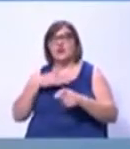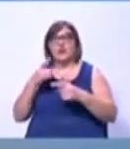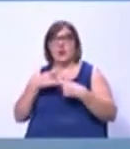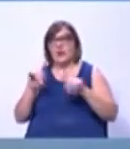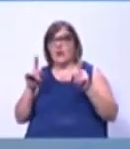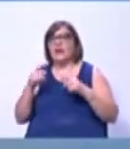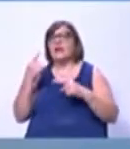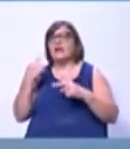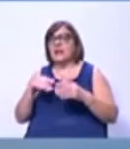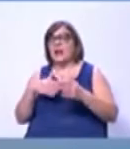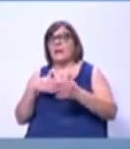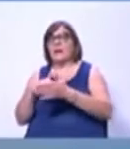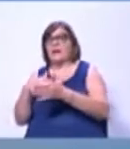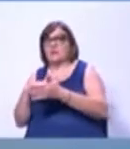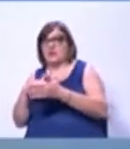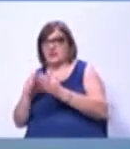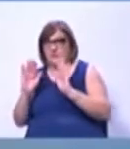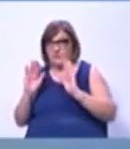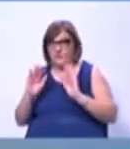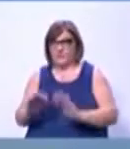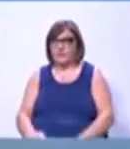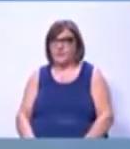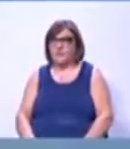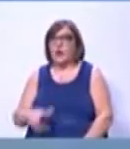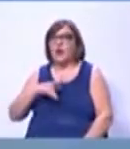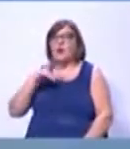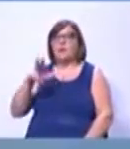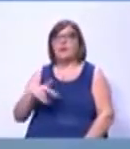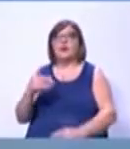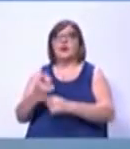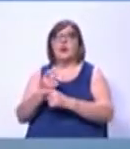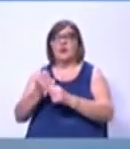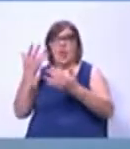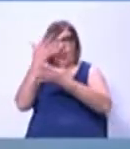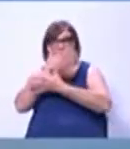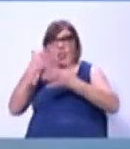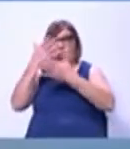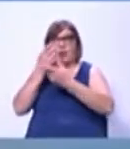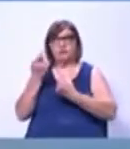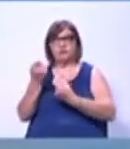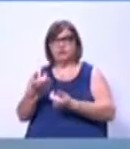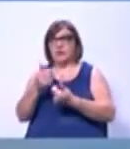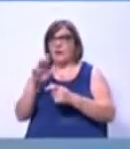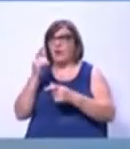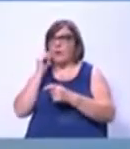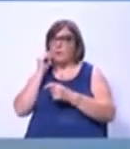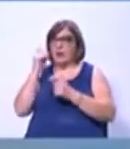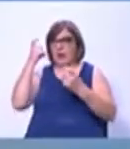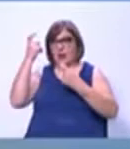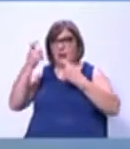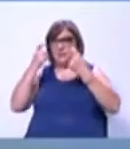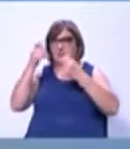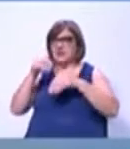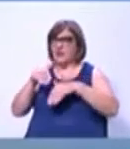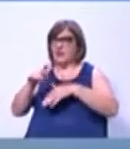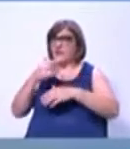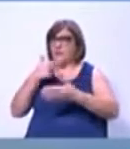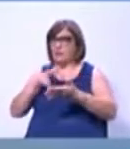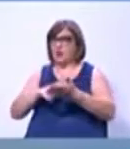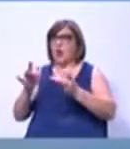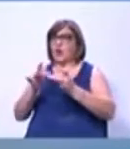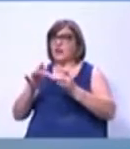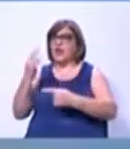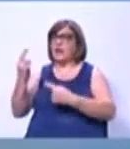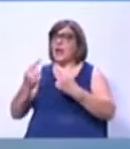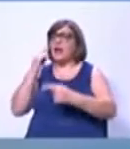tem limitações. Em Portugal as coisas confundem-se um bocadinho e, portanto, às vezes os pais pensam que vão de facto contactar com